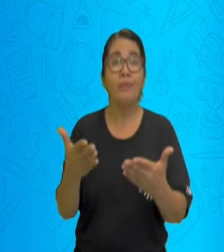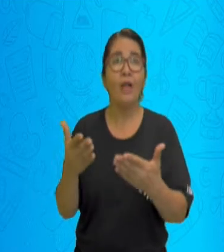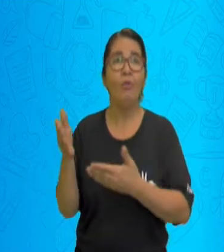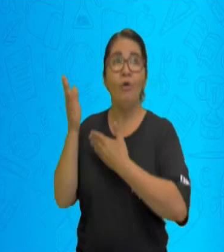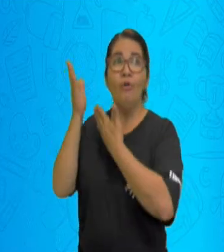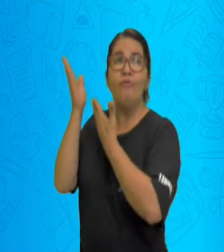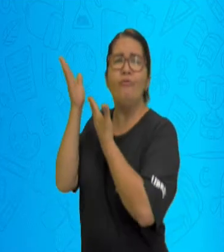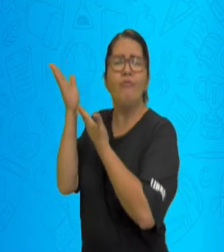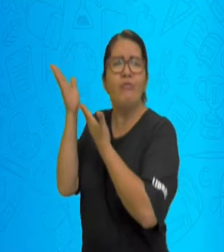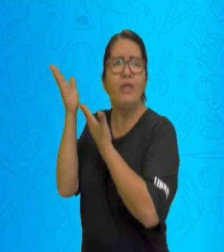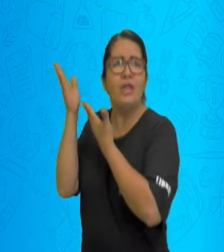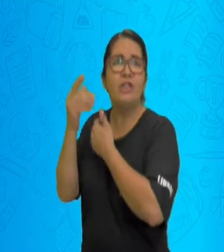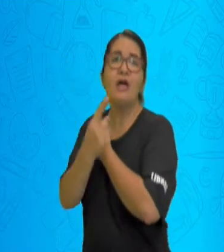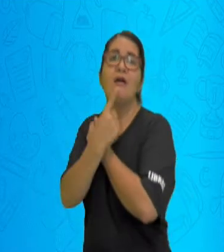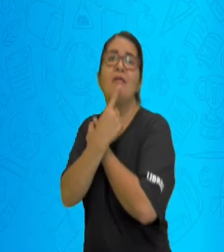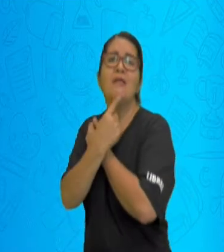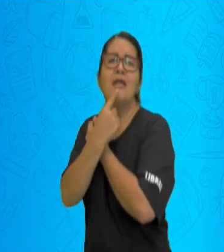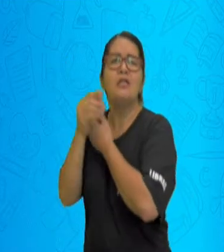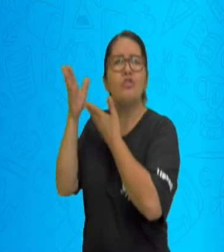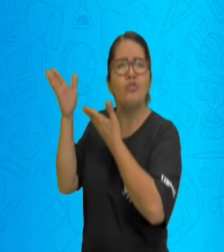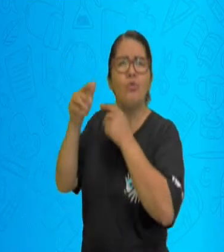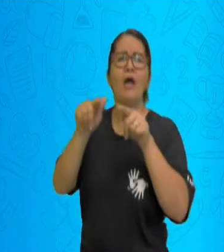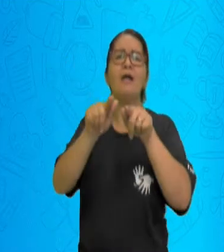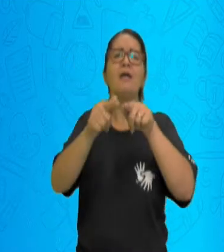totalmente uma